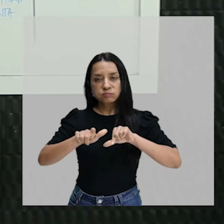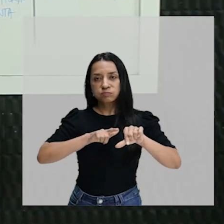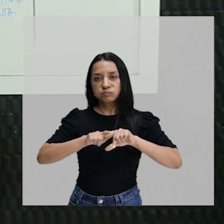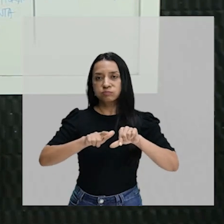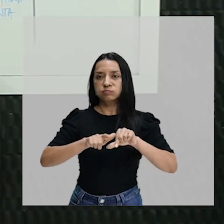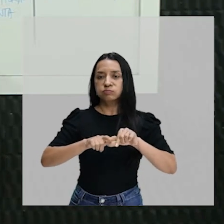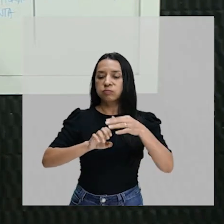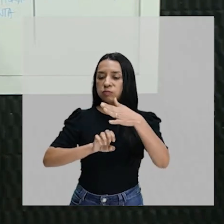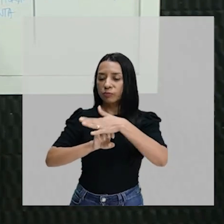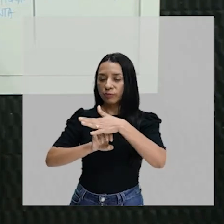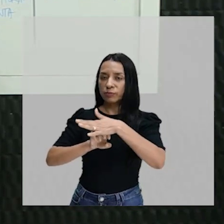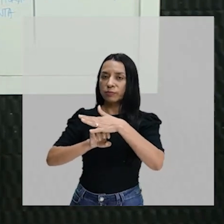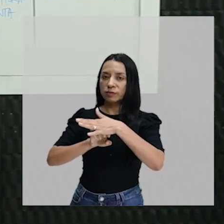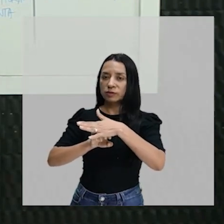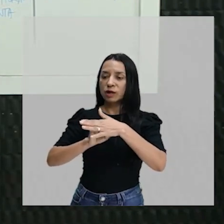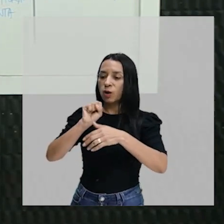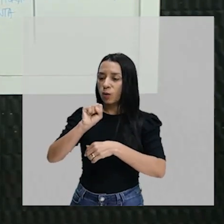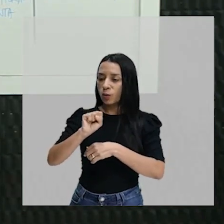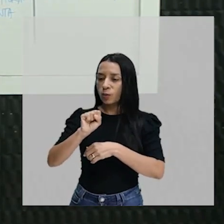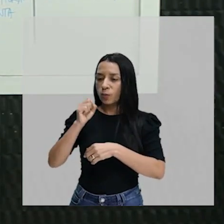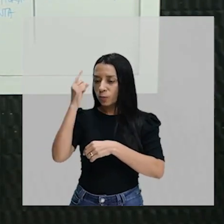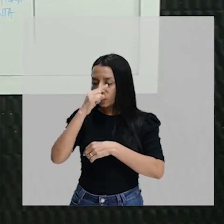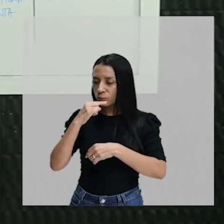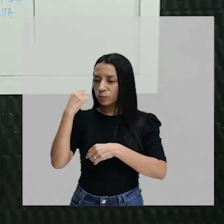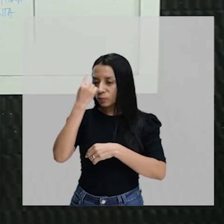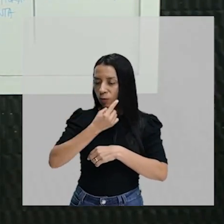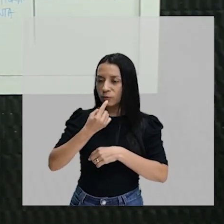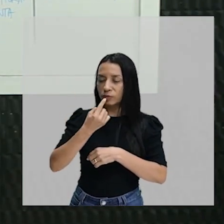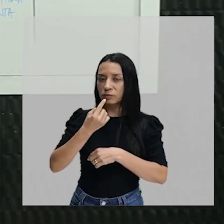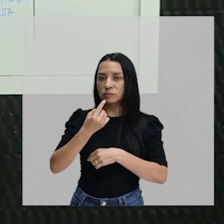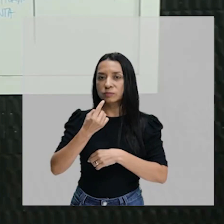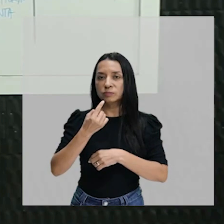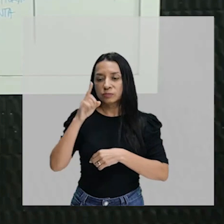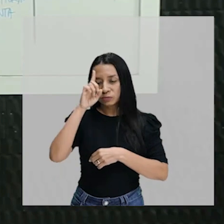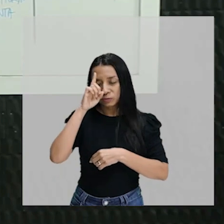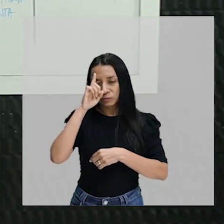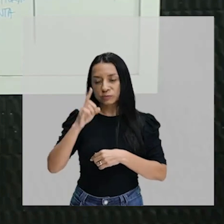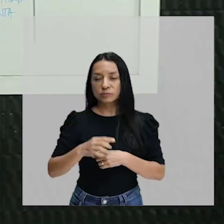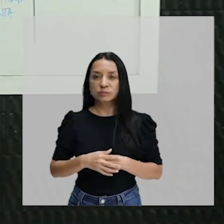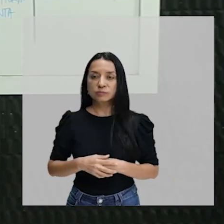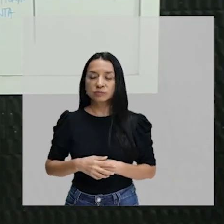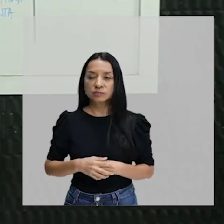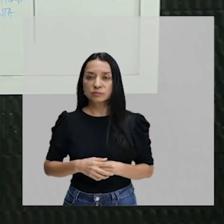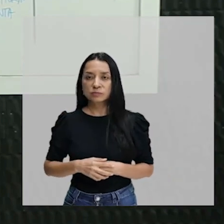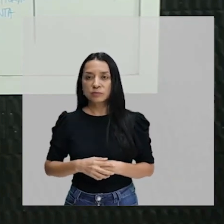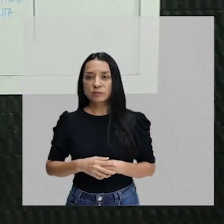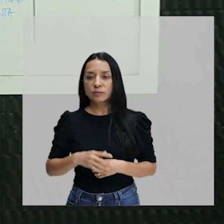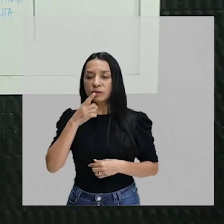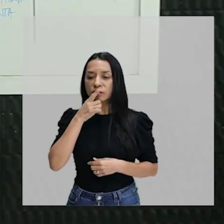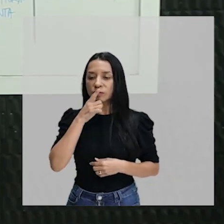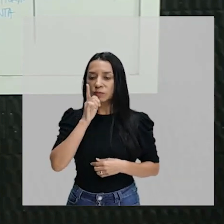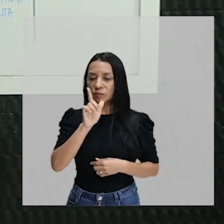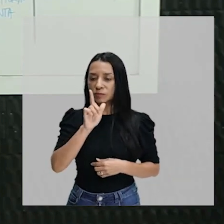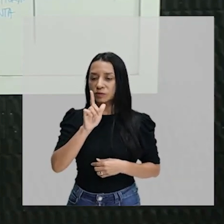numa empresa 8 horas por dia 8 horas por dia você consegue